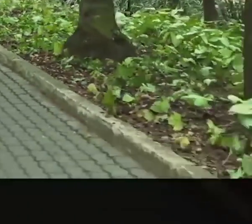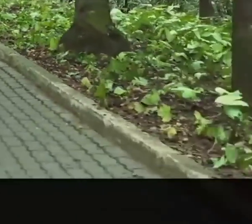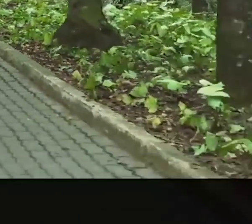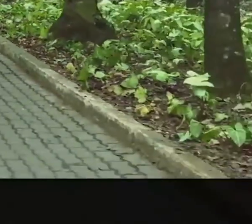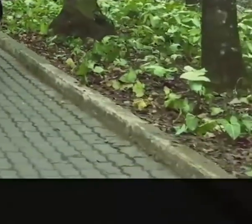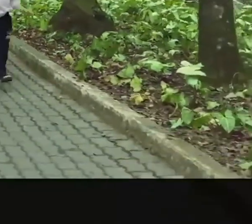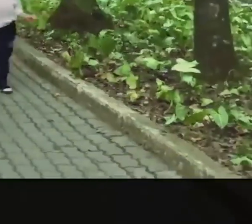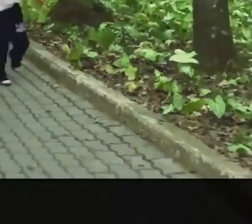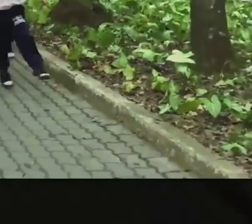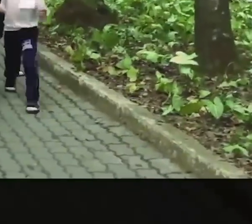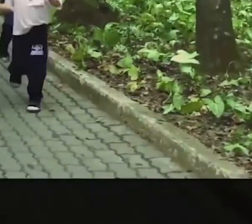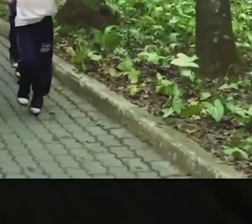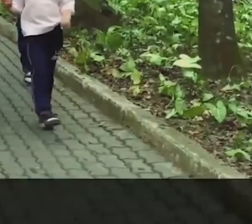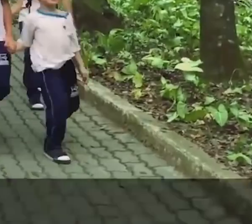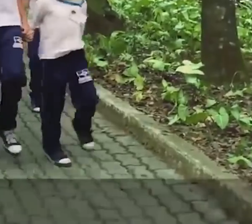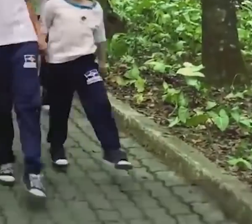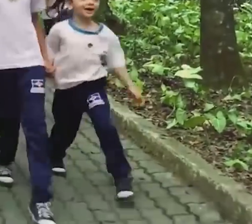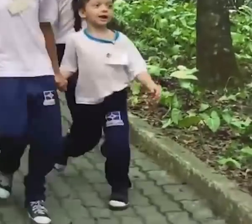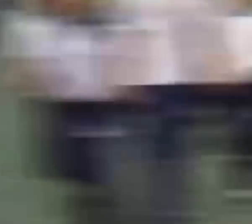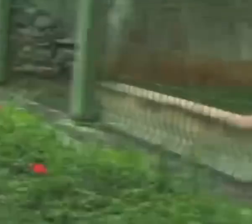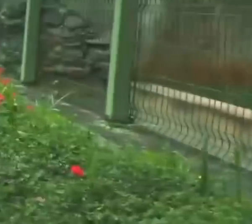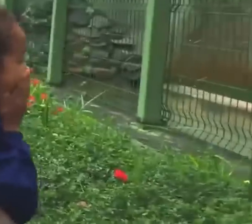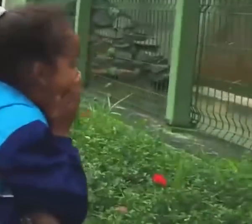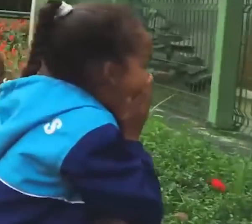lá o jacaré.